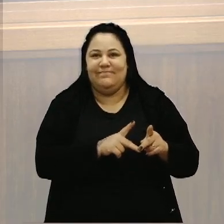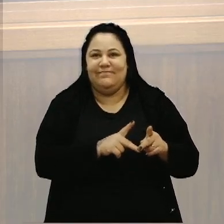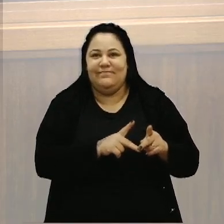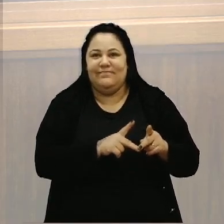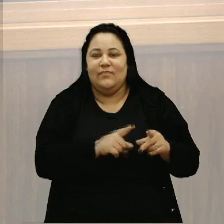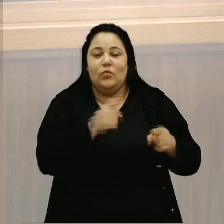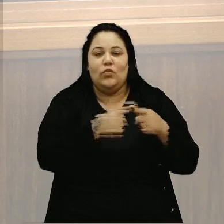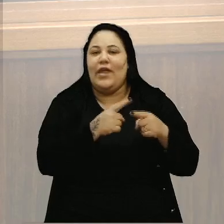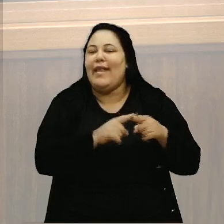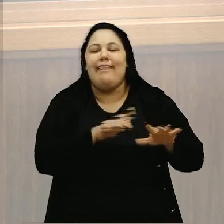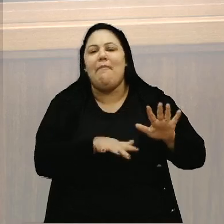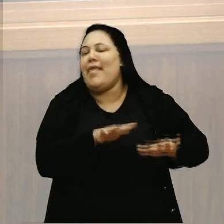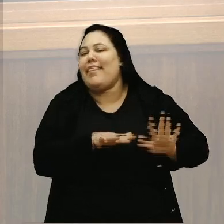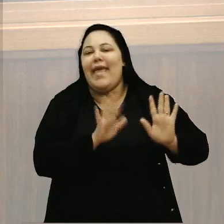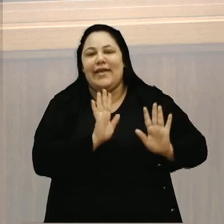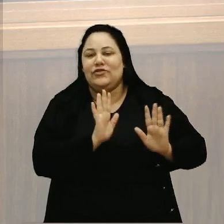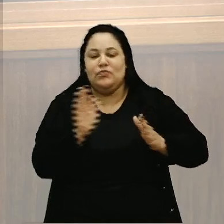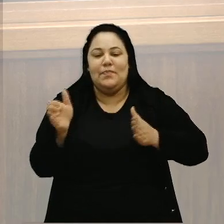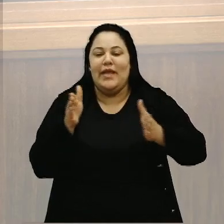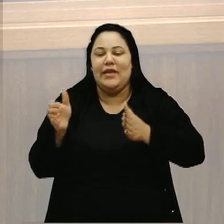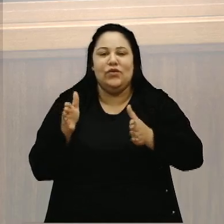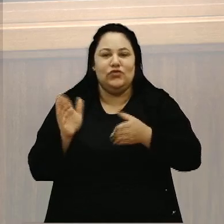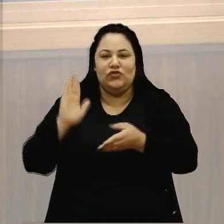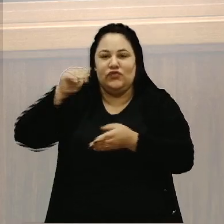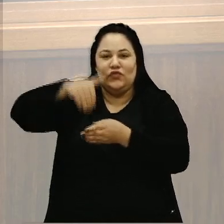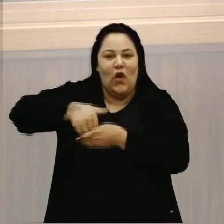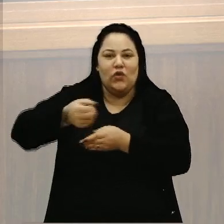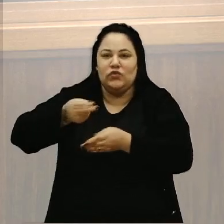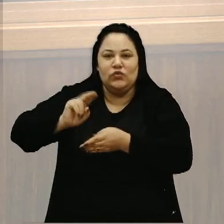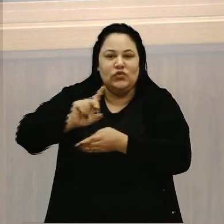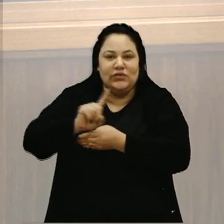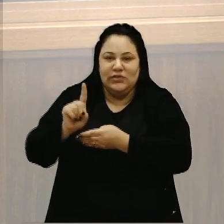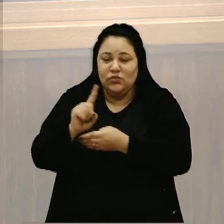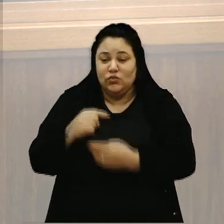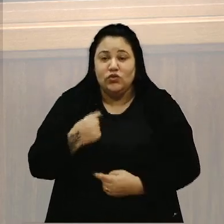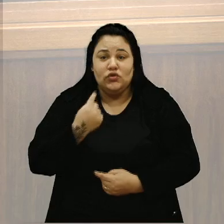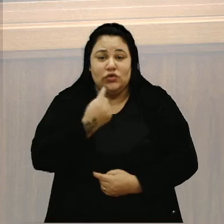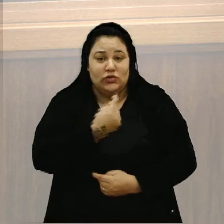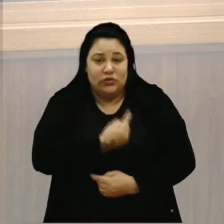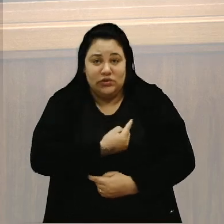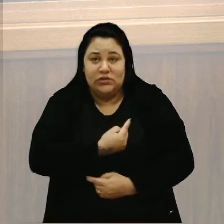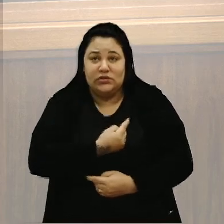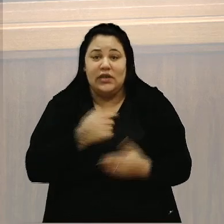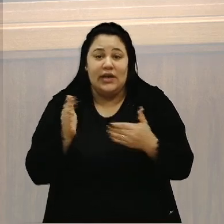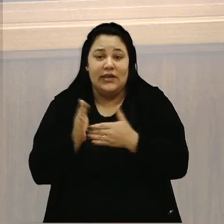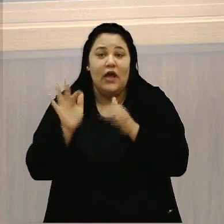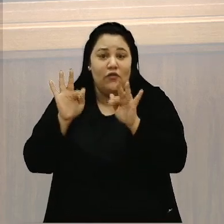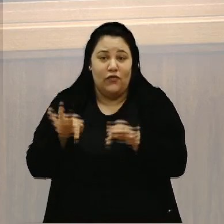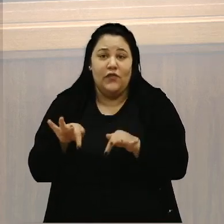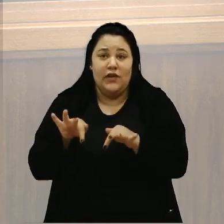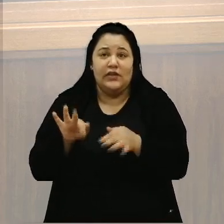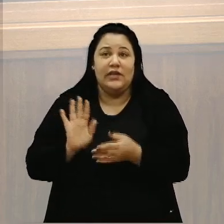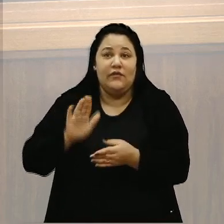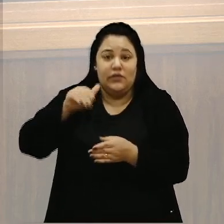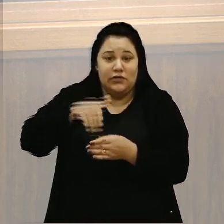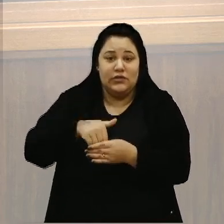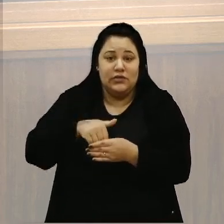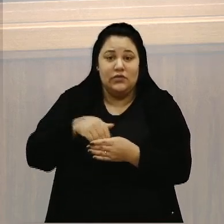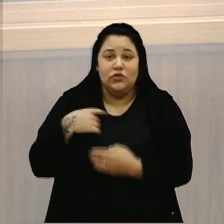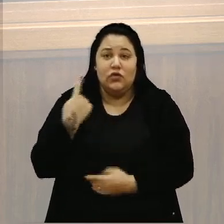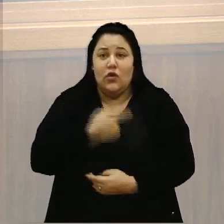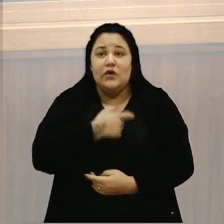Porque independente de ser período eleitoral, nós, até o final dessas eleições, ainda